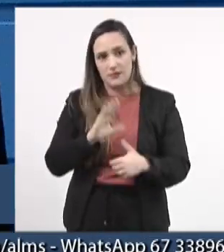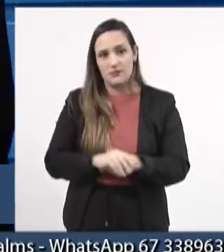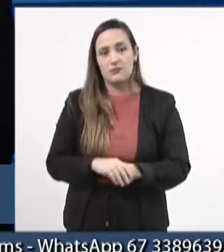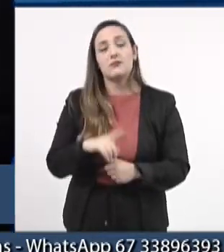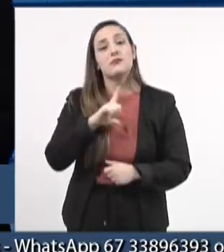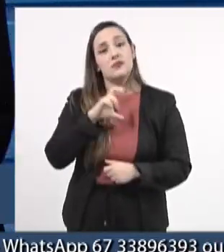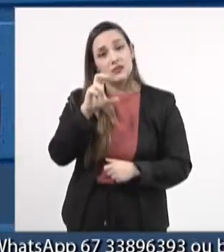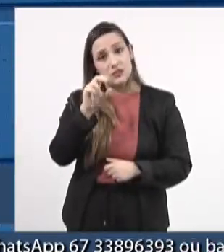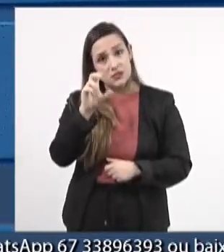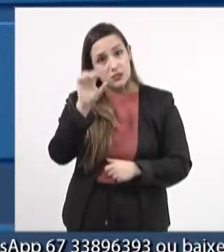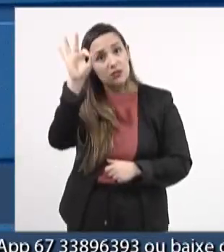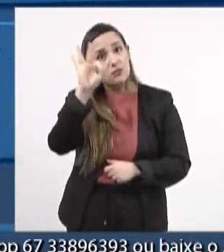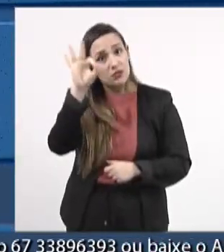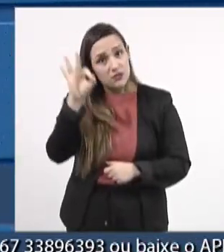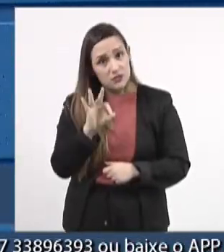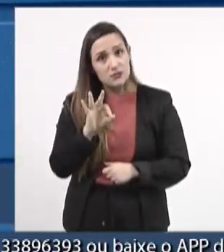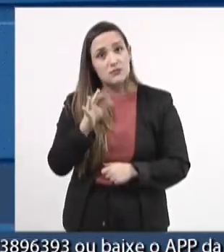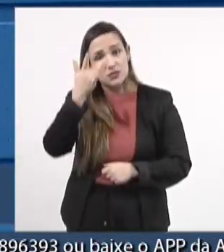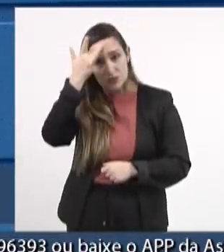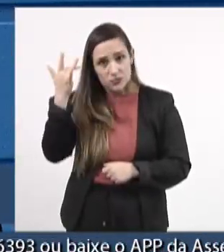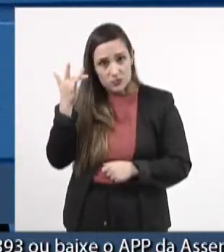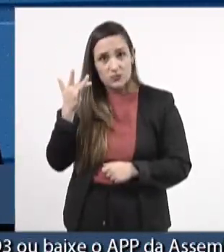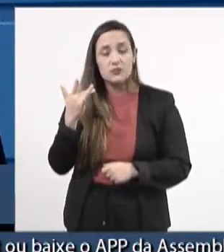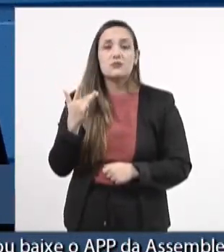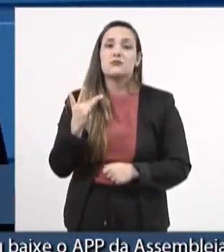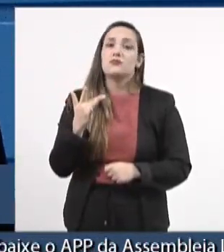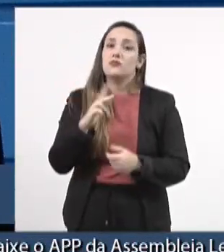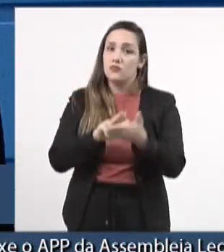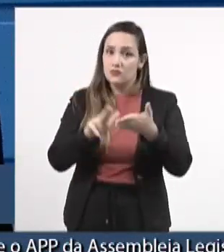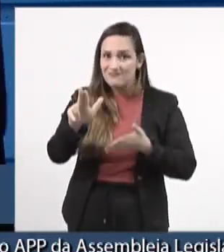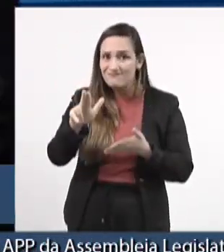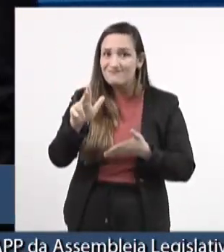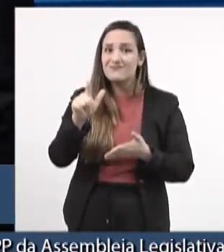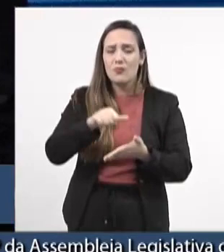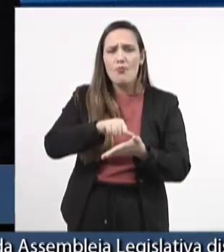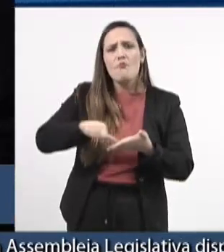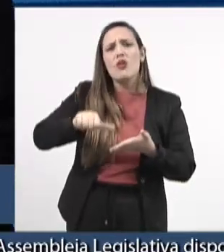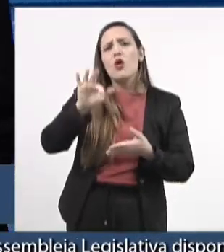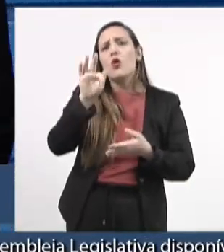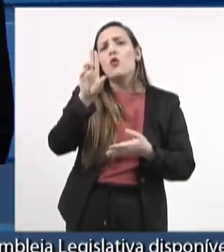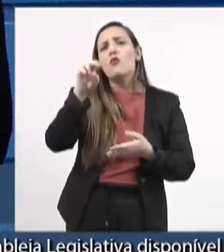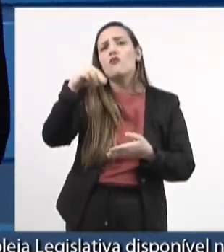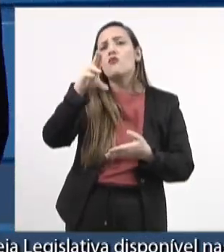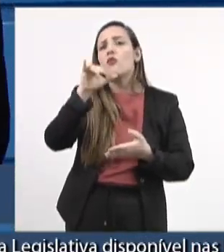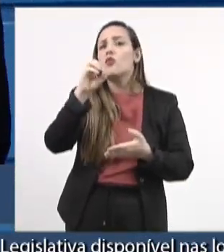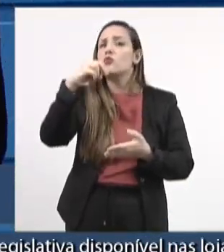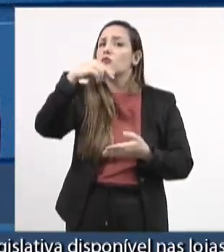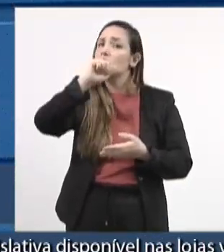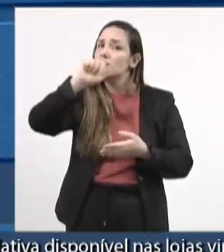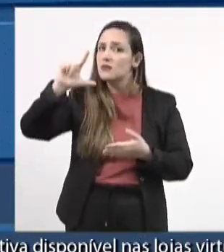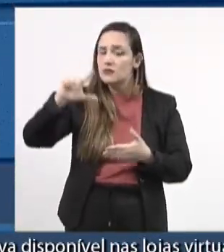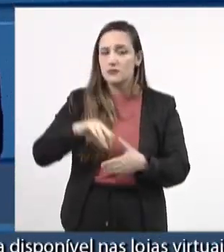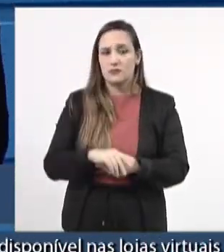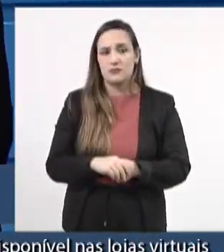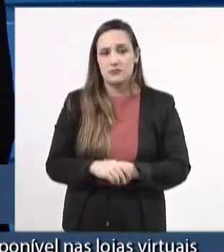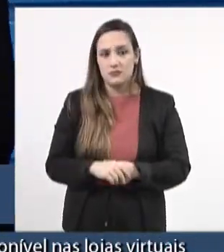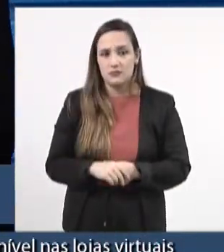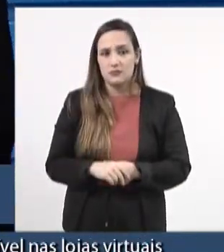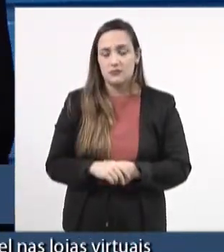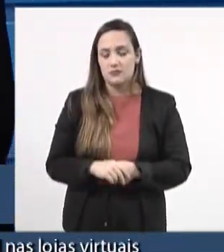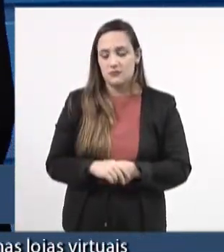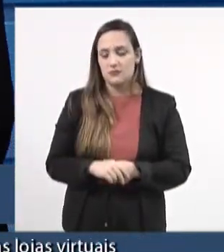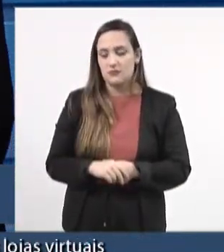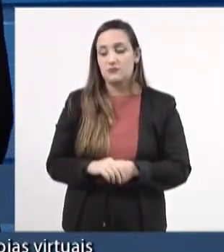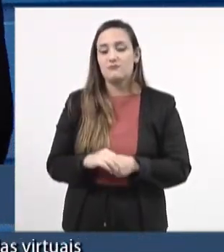dos universitários a nível de analfabeto funcional. Nós estamos nos últimos